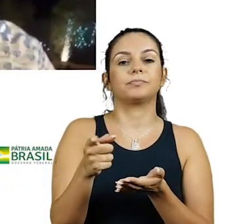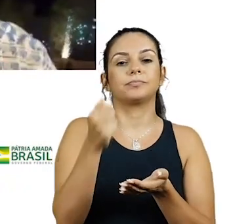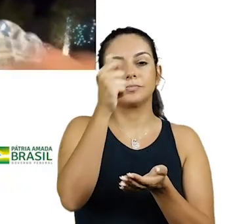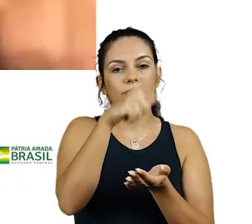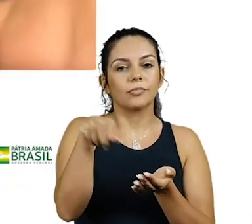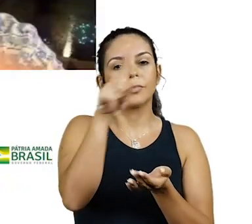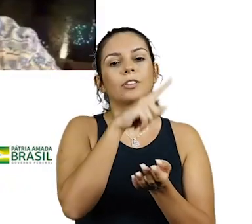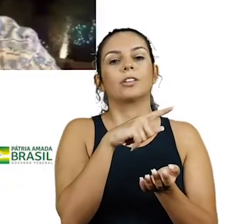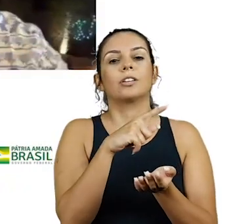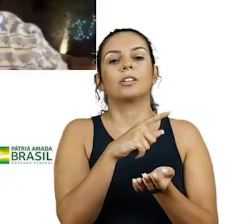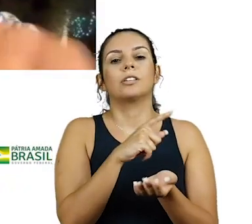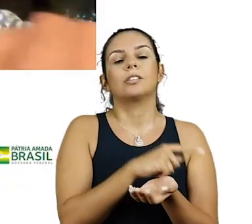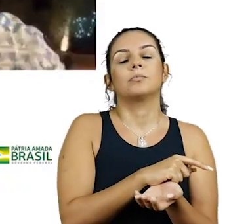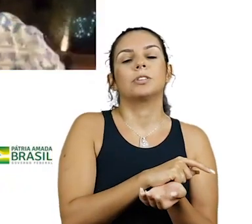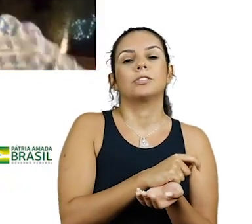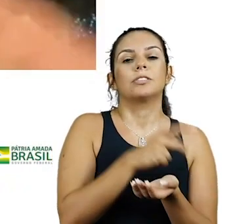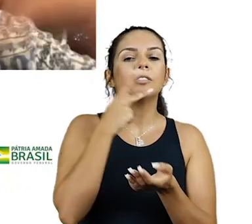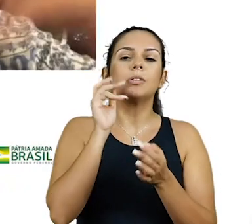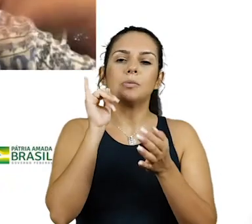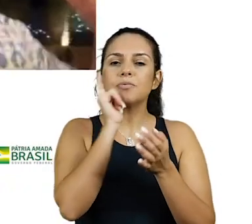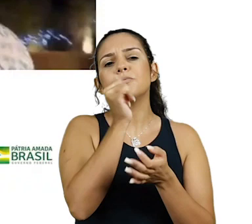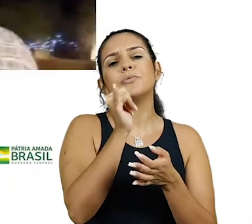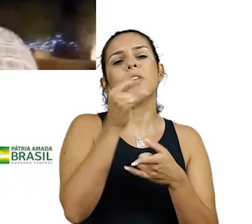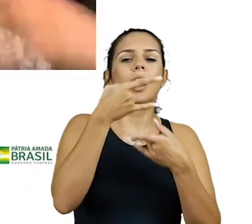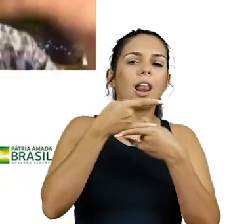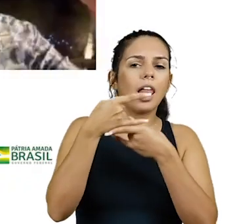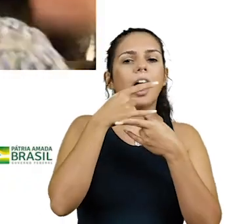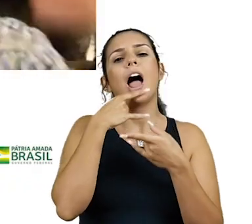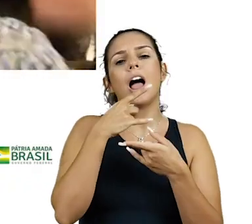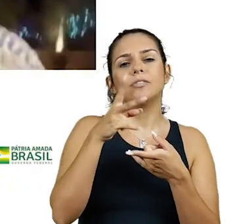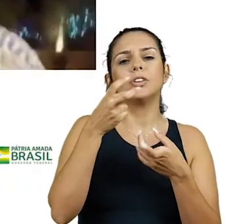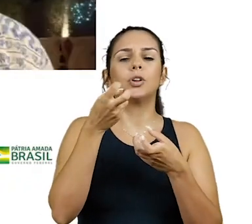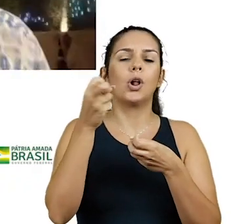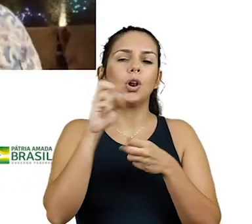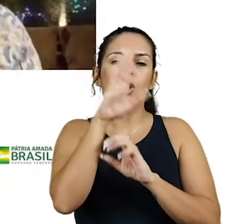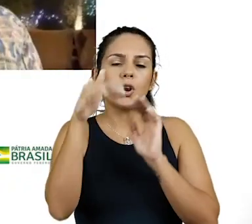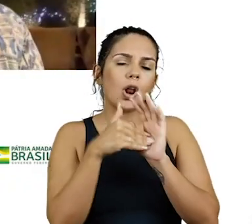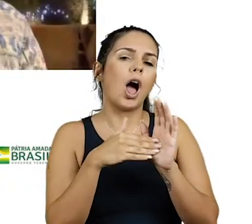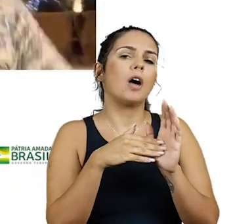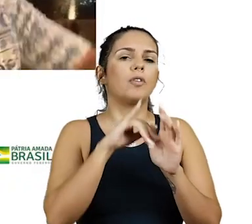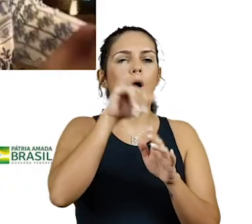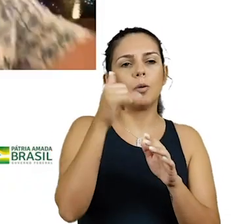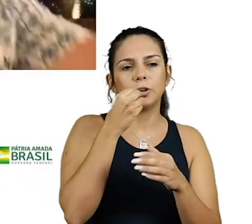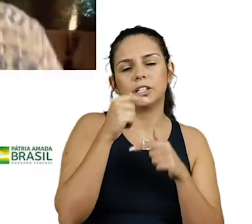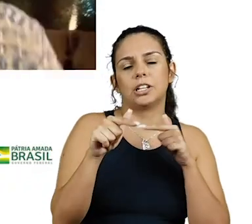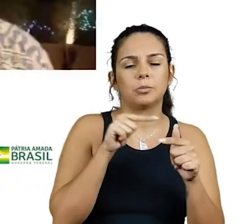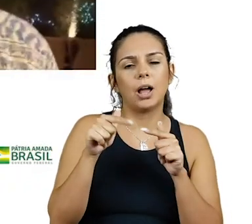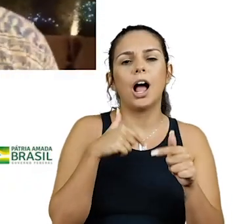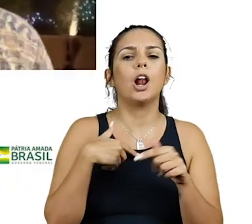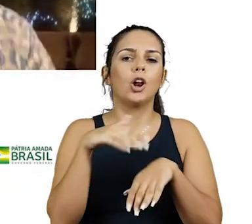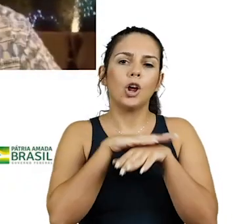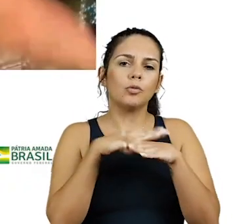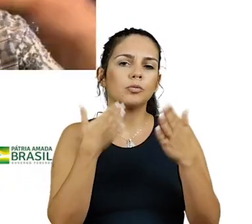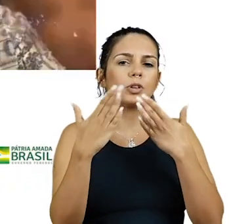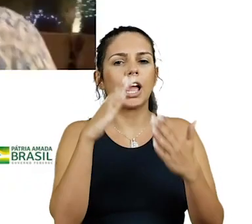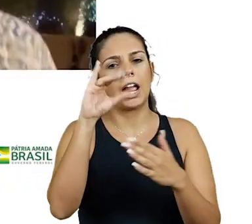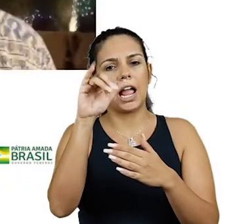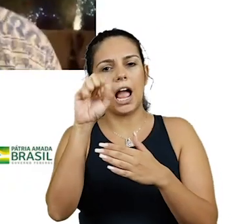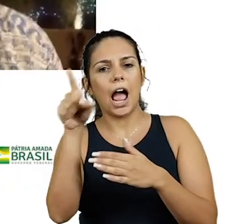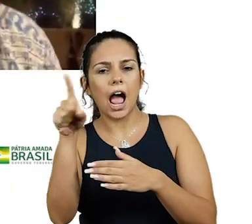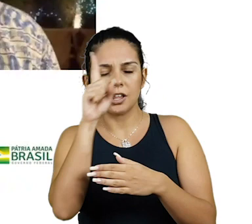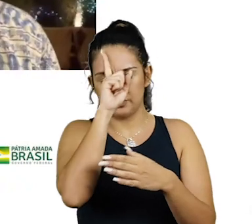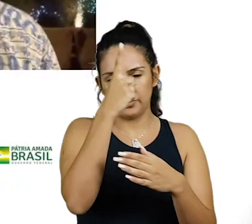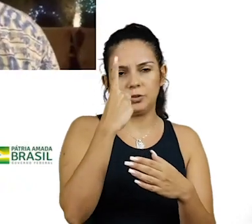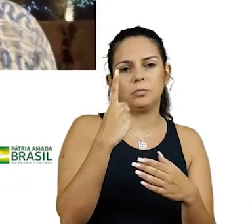@te descobri hoje, não sei o quê, e a nossa live é sobre novas oportunidades de emprego, e eu estou aqui conversando com o Cássio